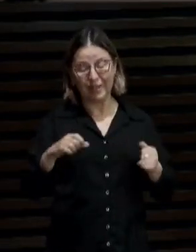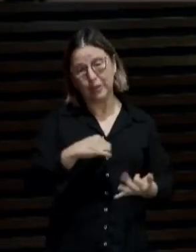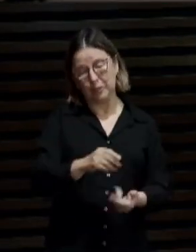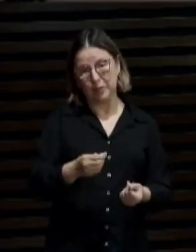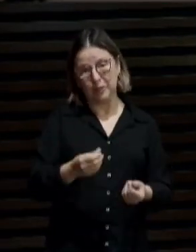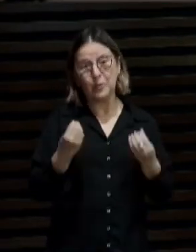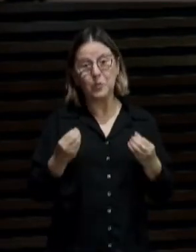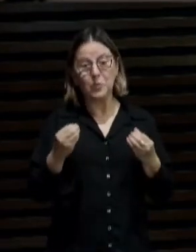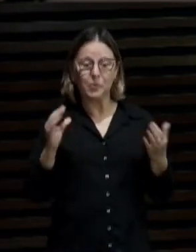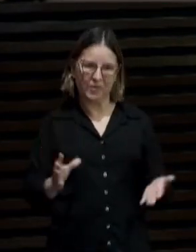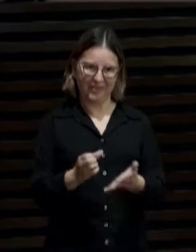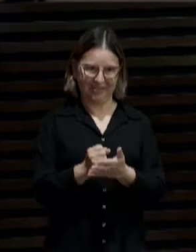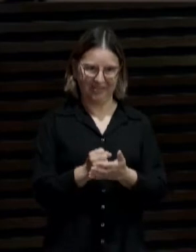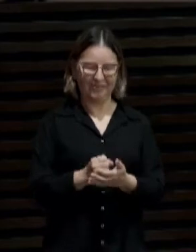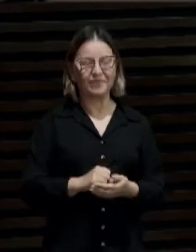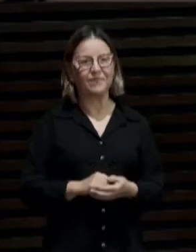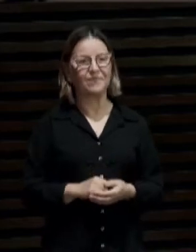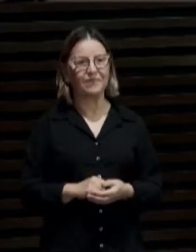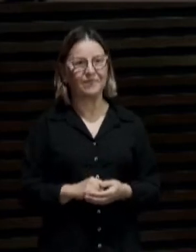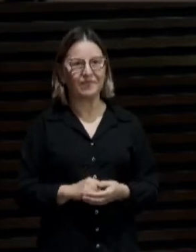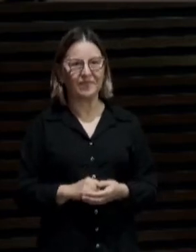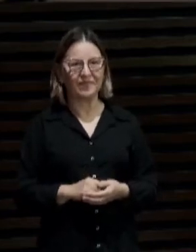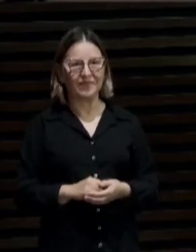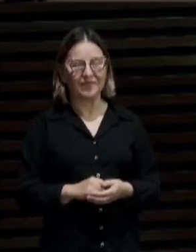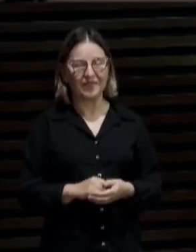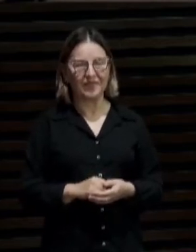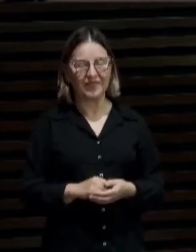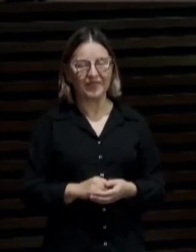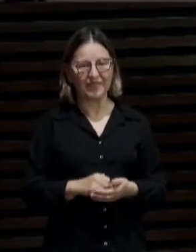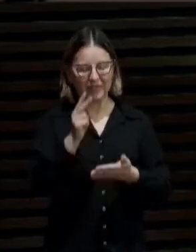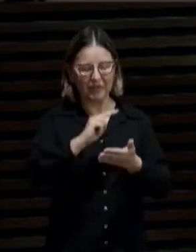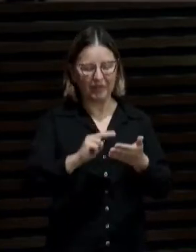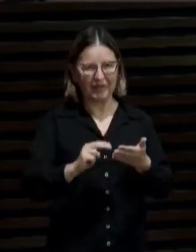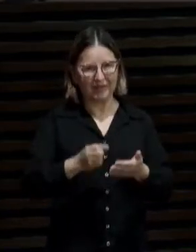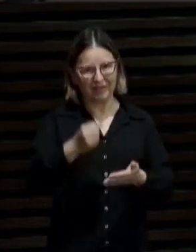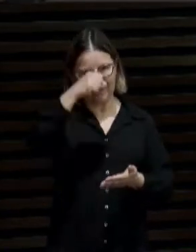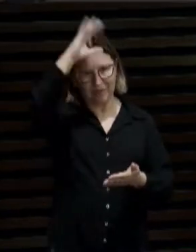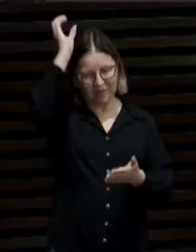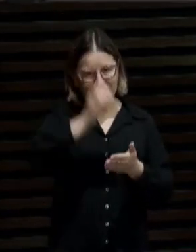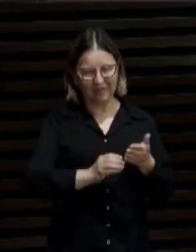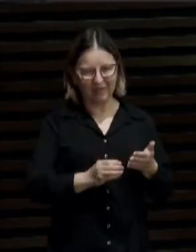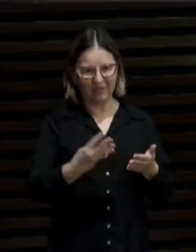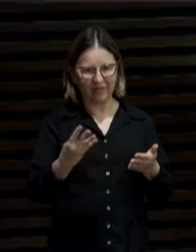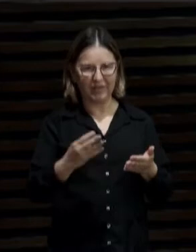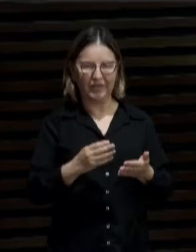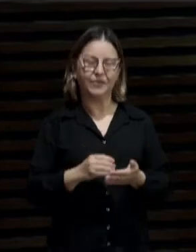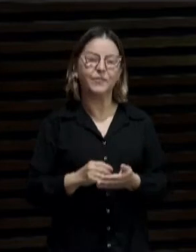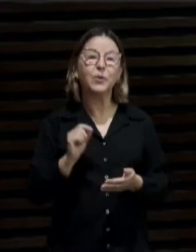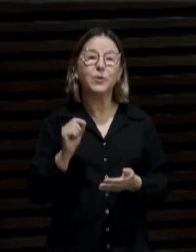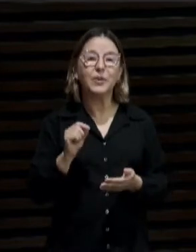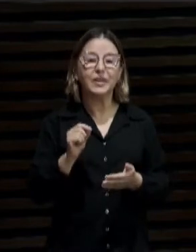Vamos ler, então, o versículo base aqui, Romanos 4:3 juntos. Pois que diz a